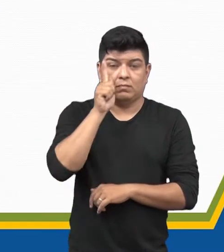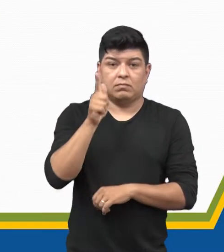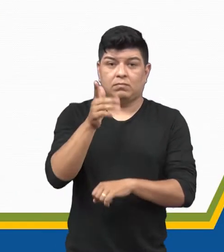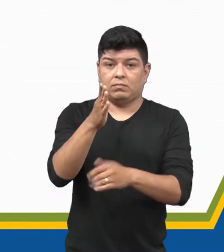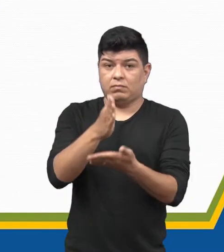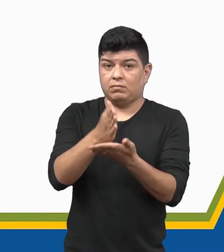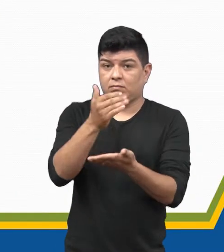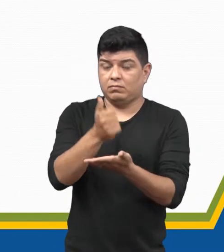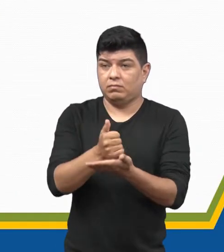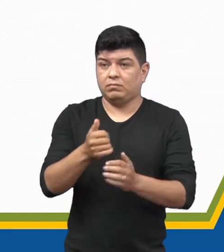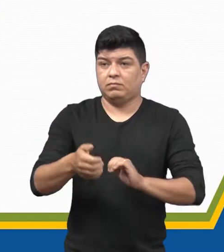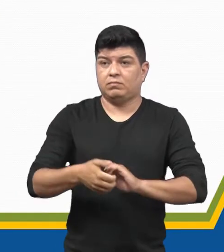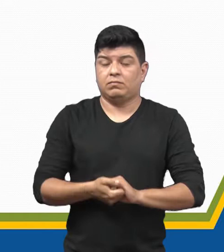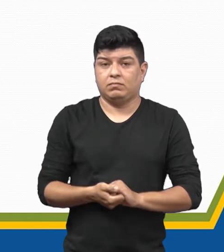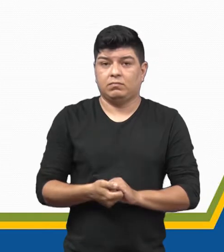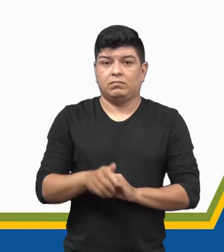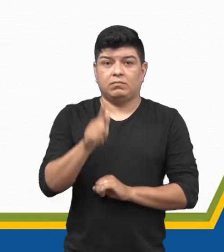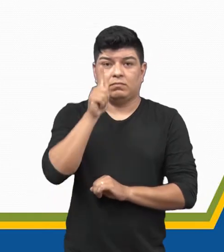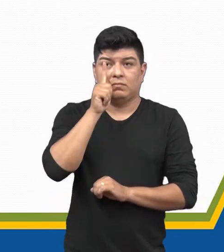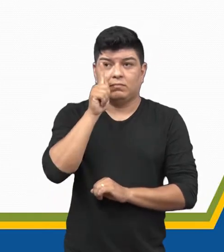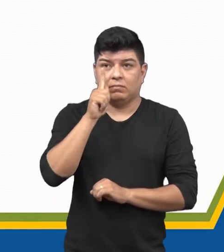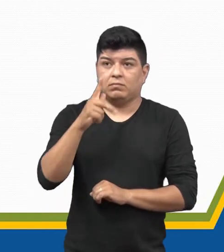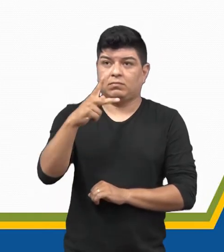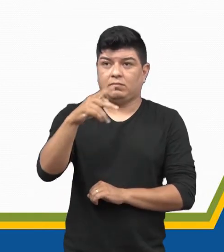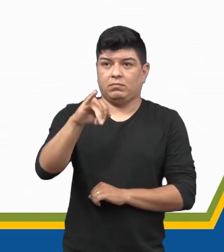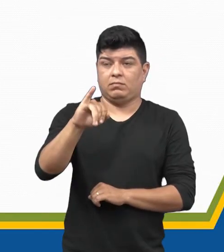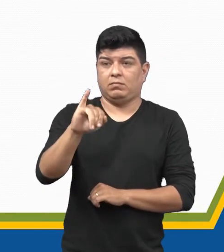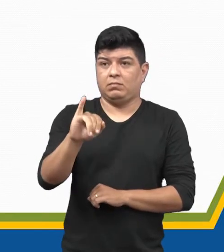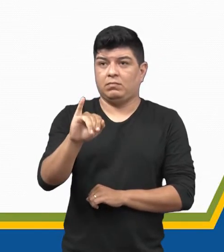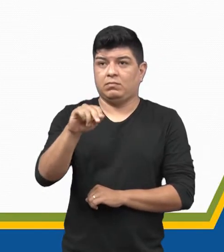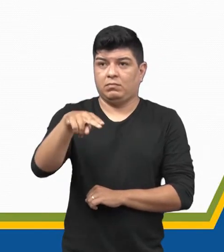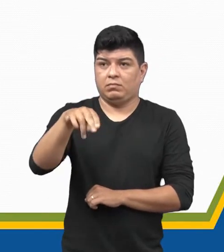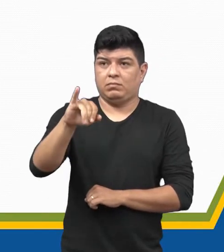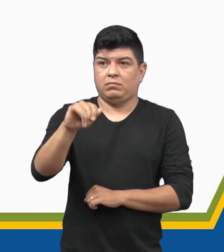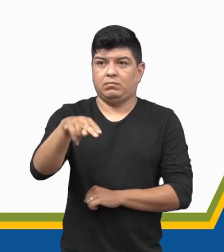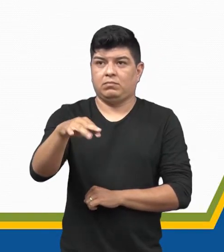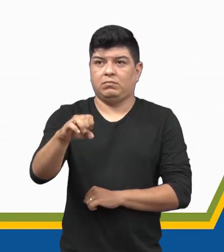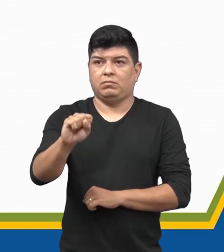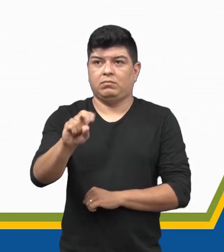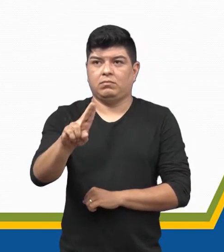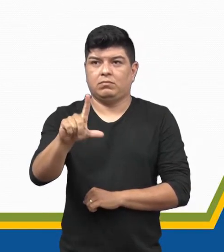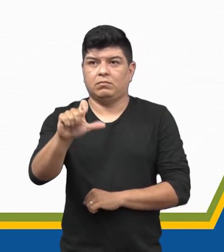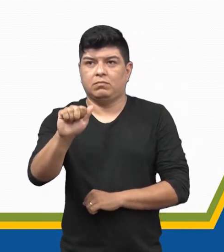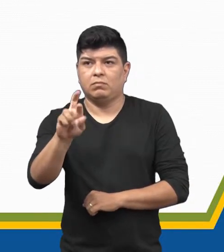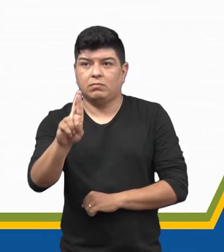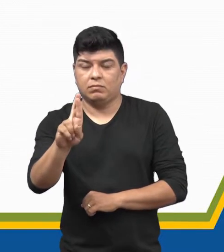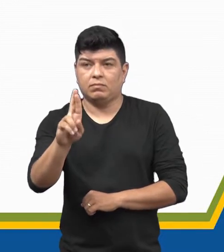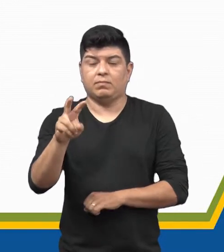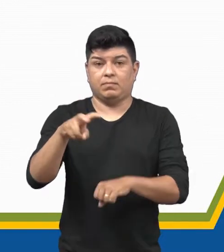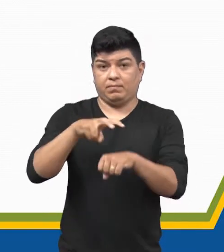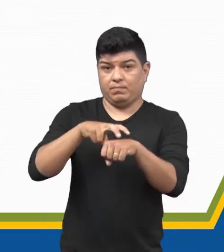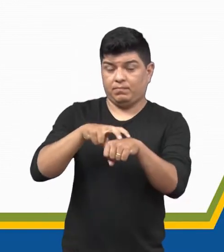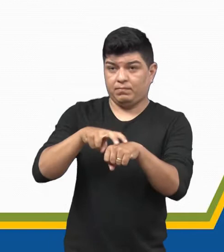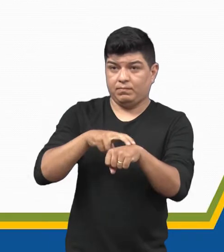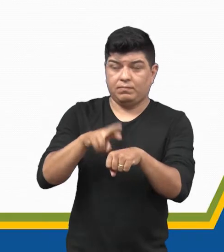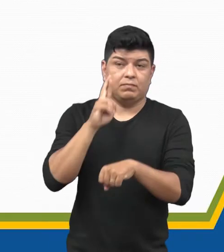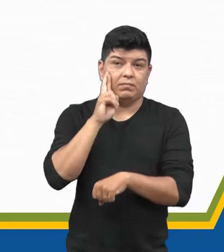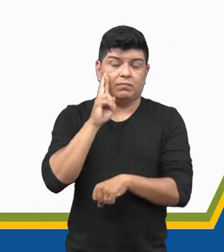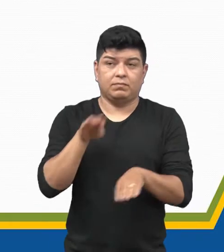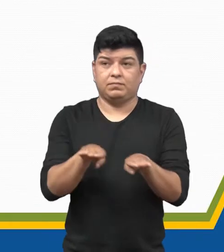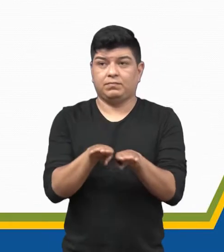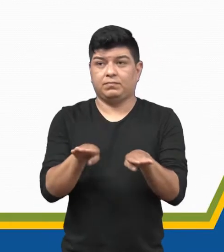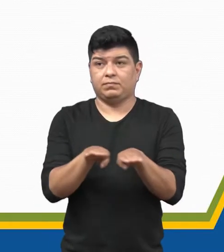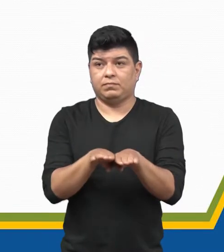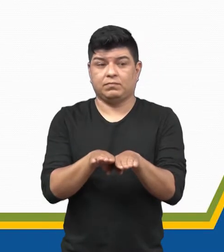dividida em Grécia peninsular, que é essa parte verde, né, e também a rosa.